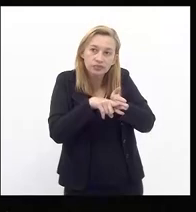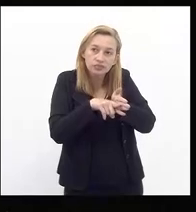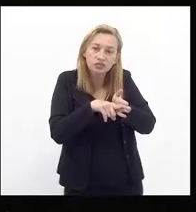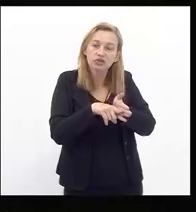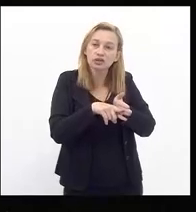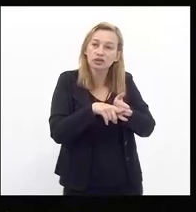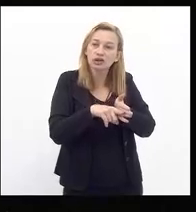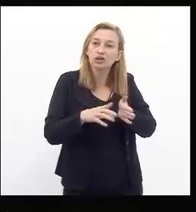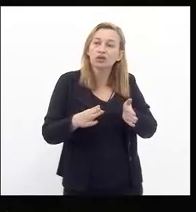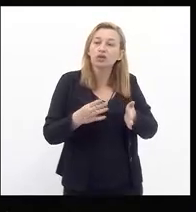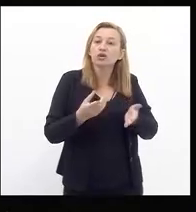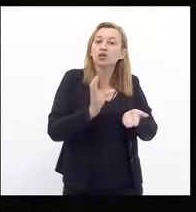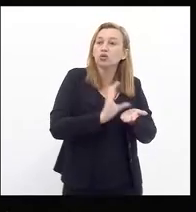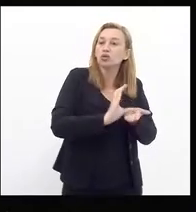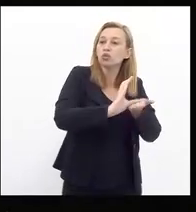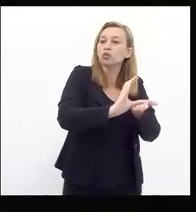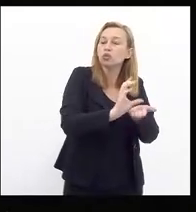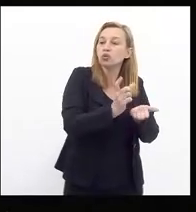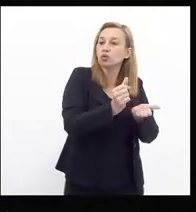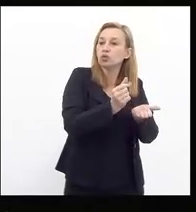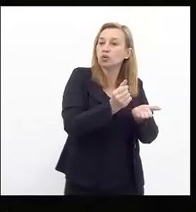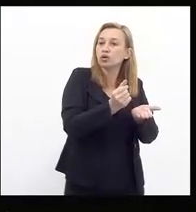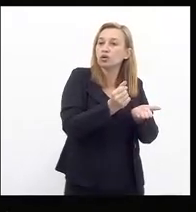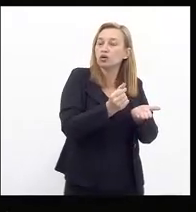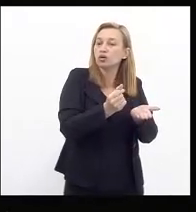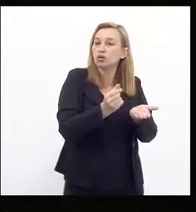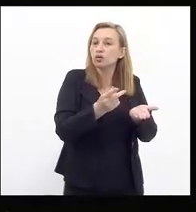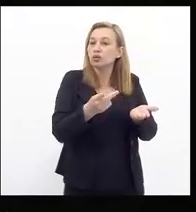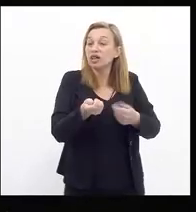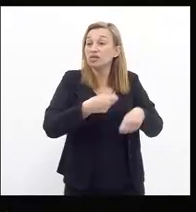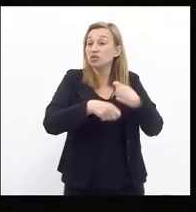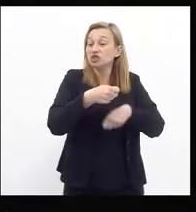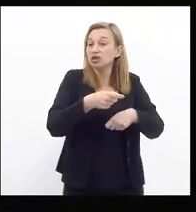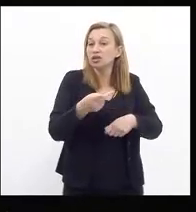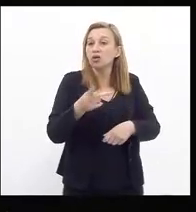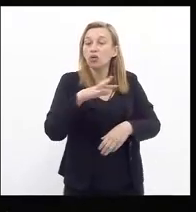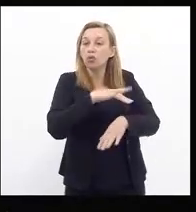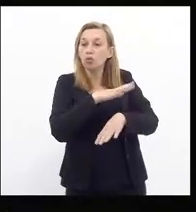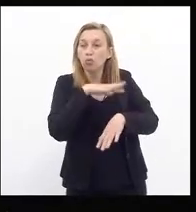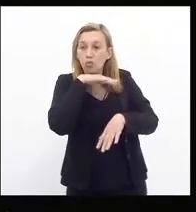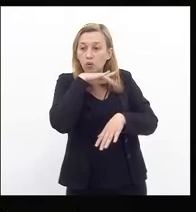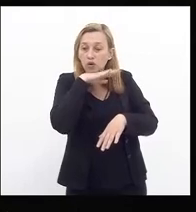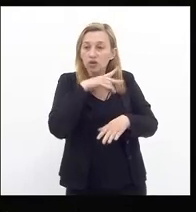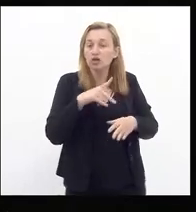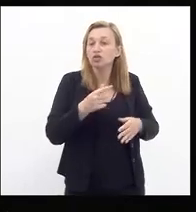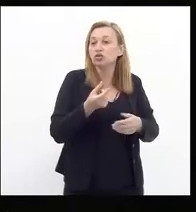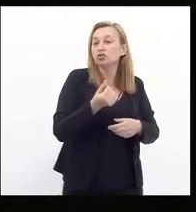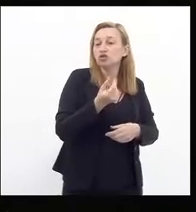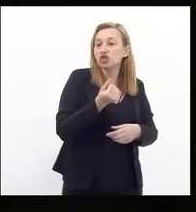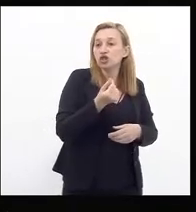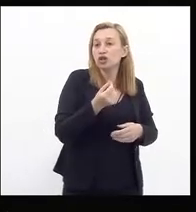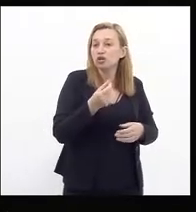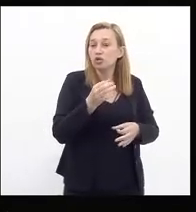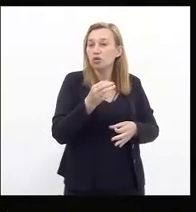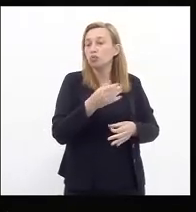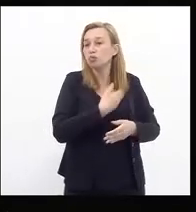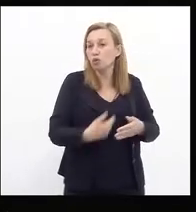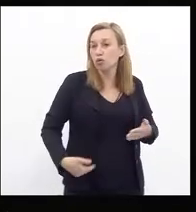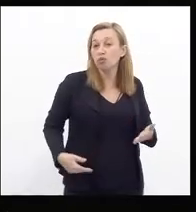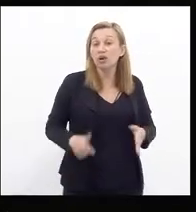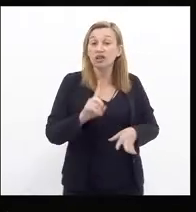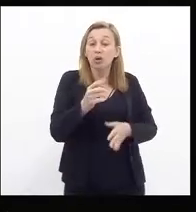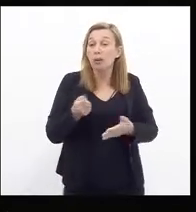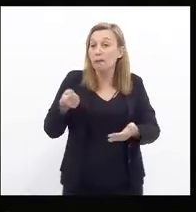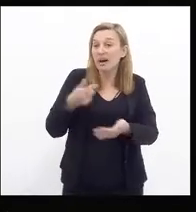malversação do Diego público ao a cidade é não pagar r$ 10 a mais em cada